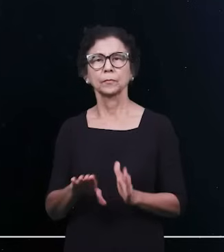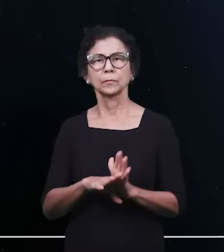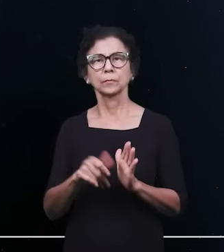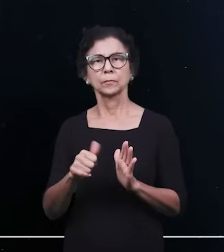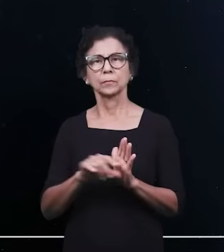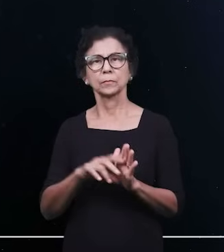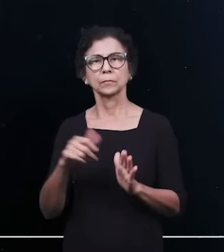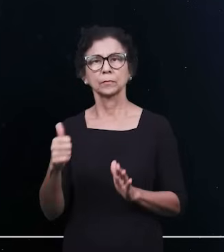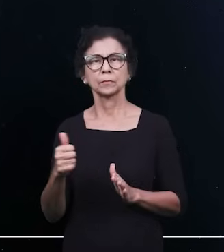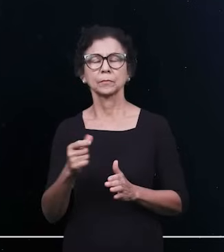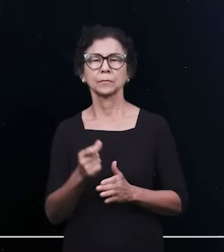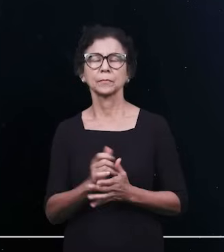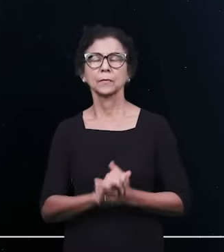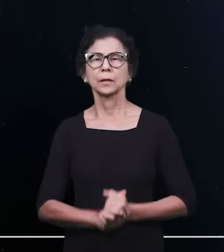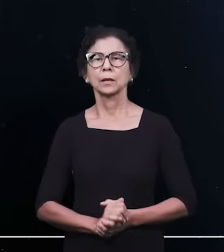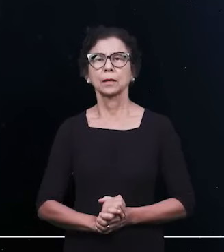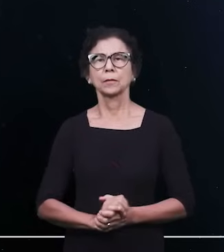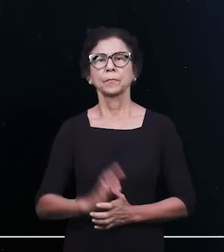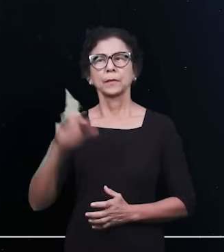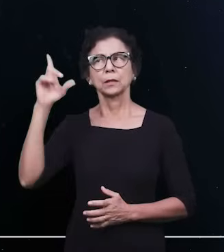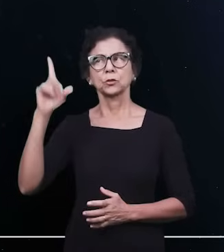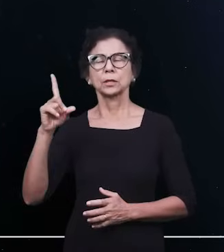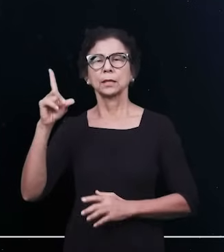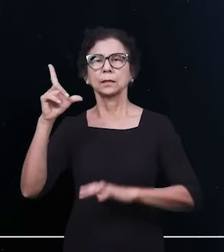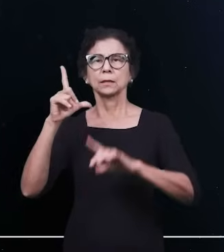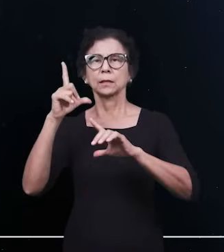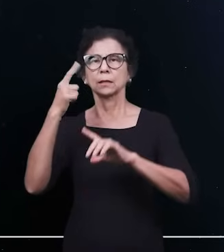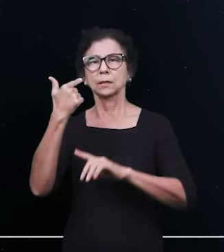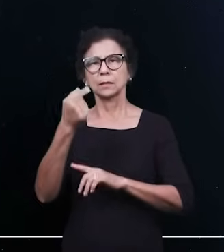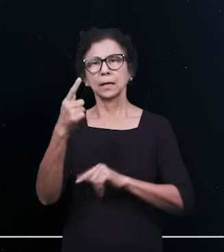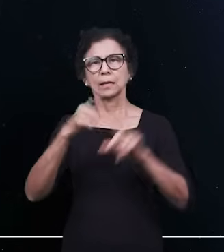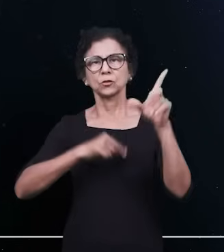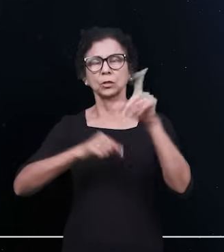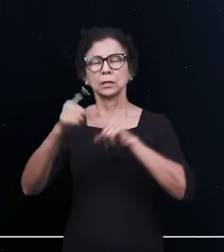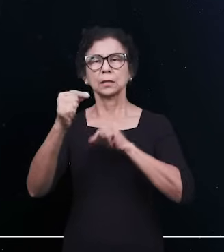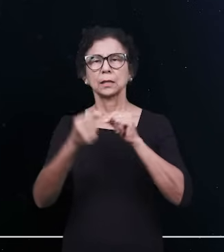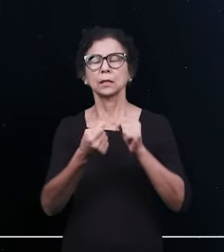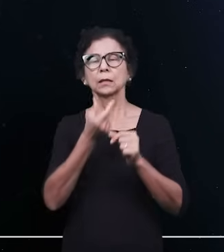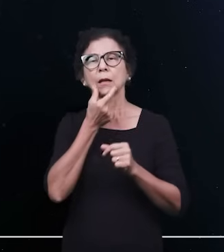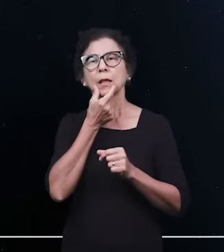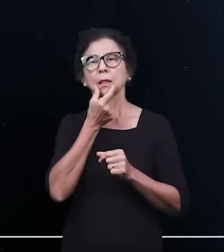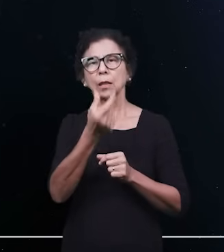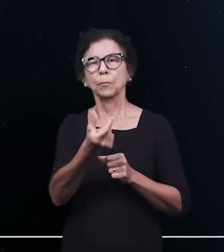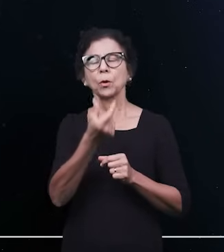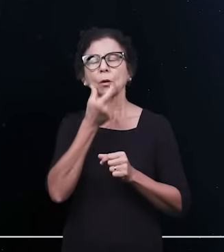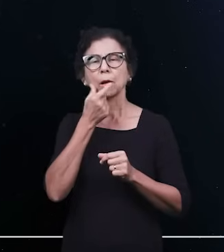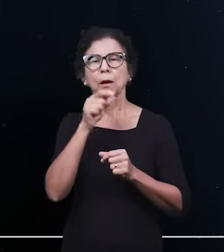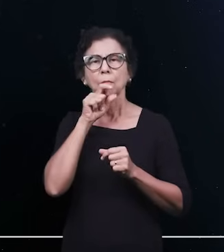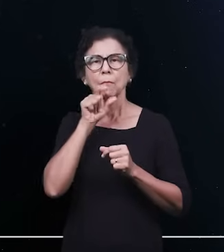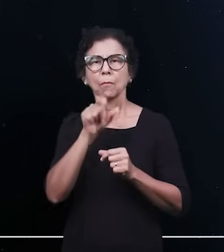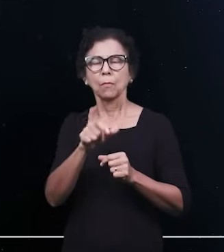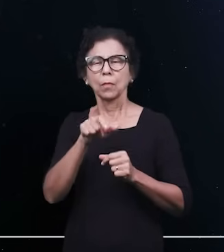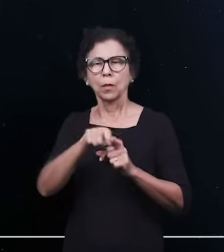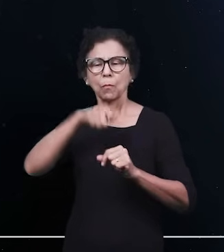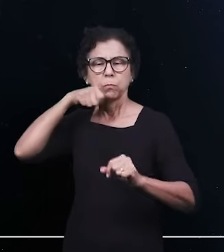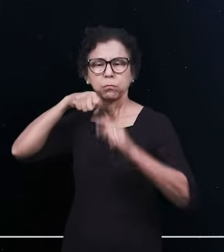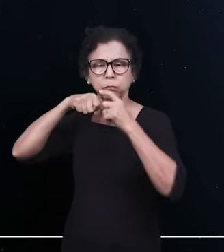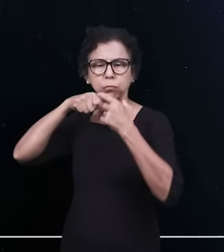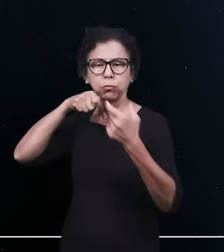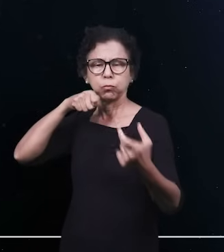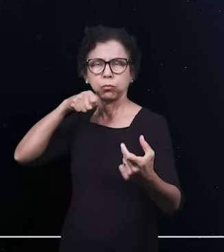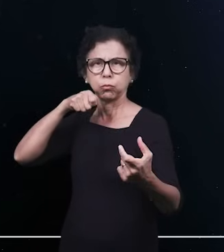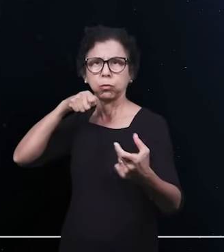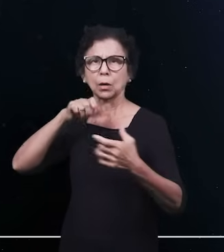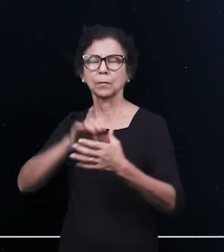ele tinha na sua destra 7 estrelas, e da sua boca saía uma aguda espada de 2 fios, e o